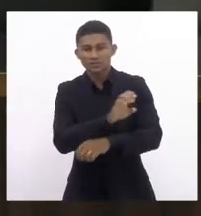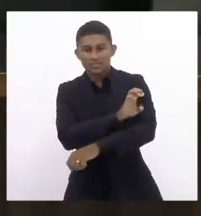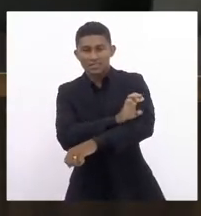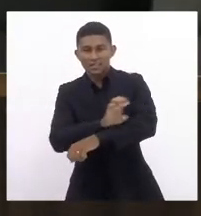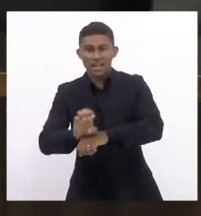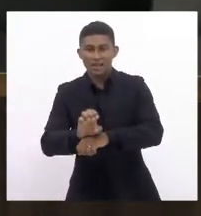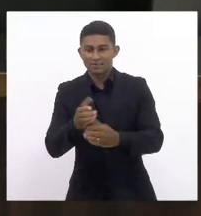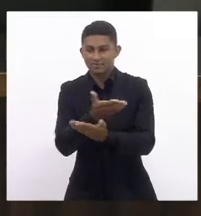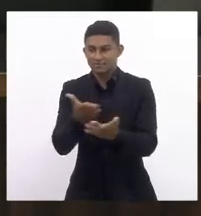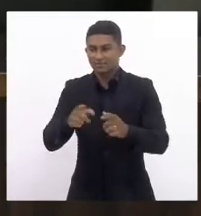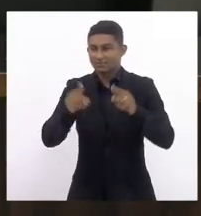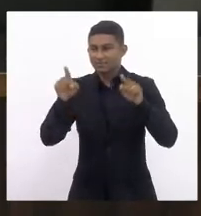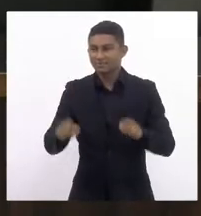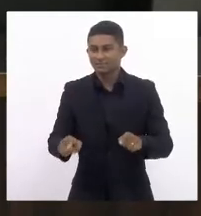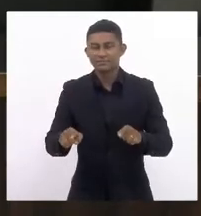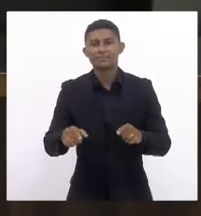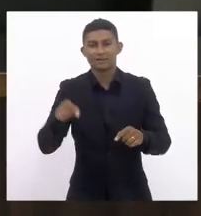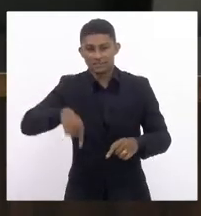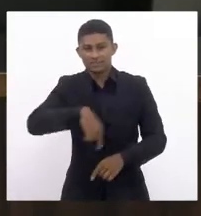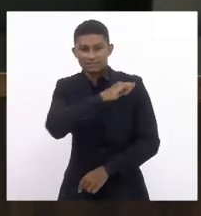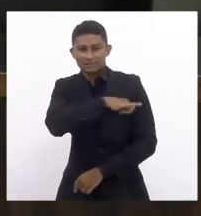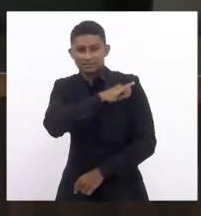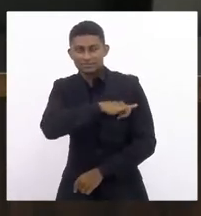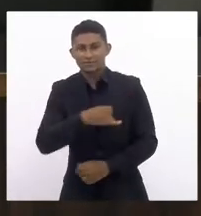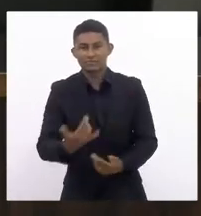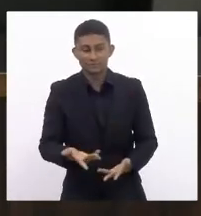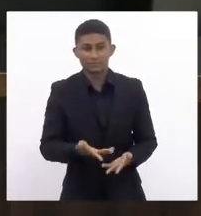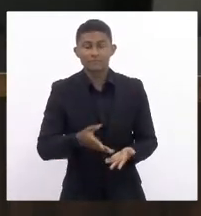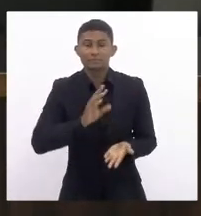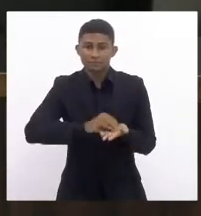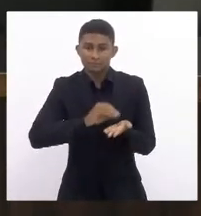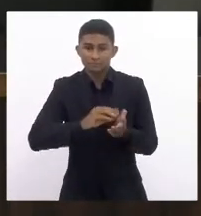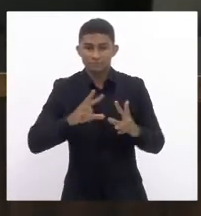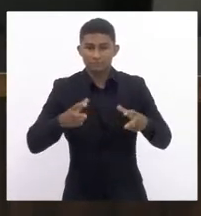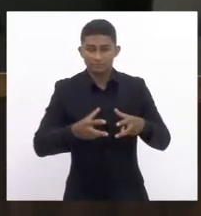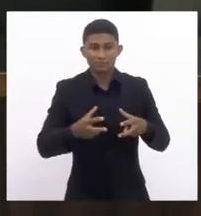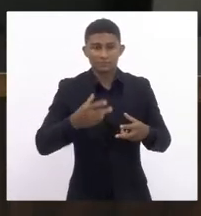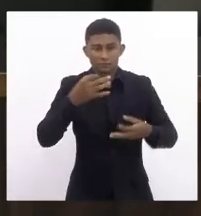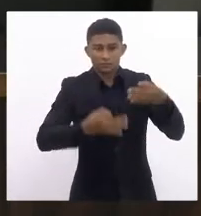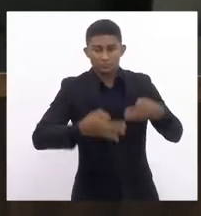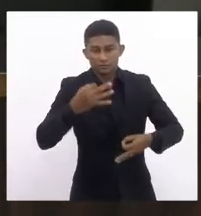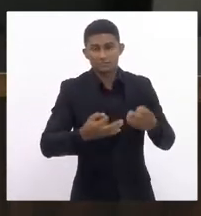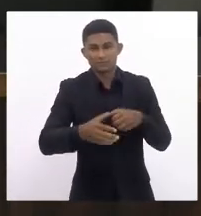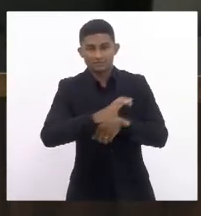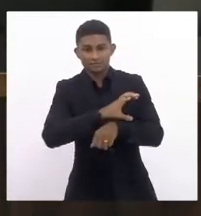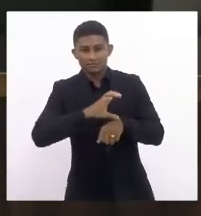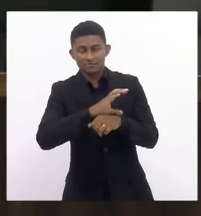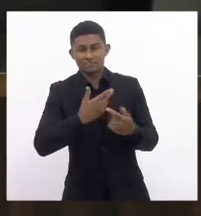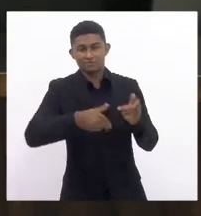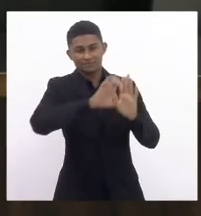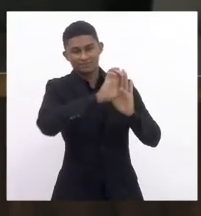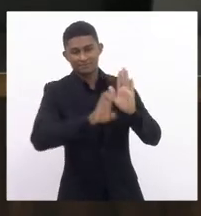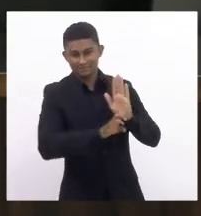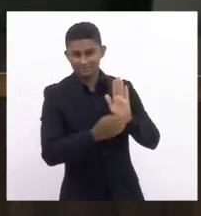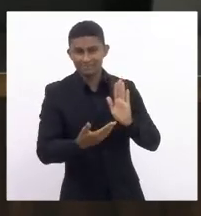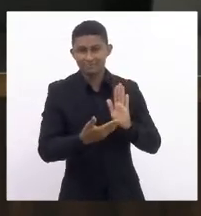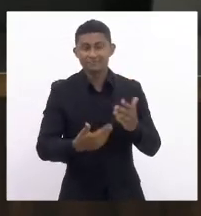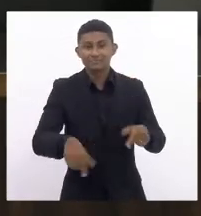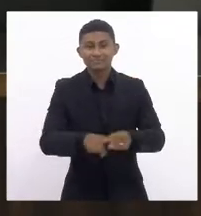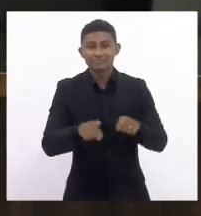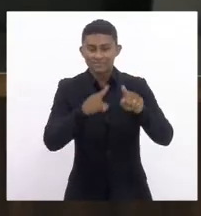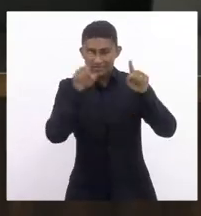dos servidores públicos no âmbito do Estado do Rio de Janeiro. Pareceres da Comissão de Constituição e Justiça pela condicionalidade, com emenda, servidores